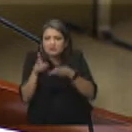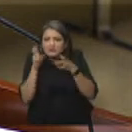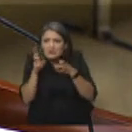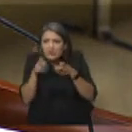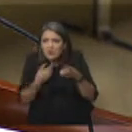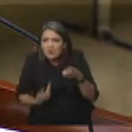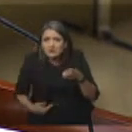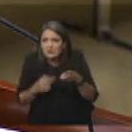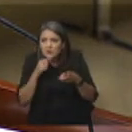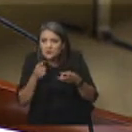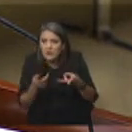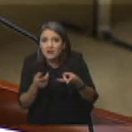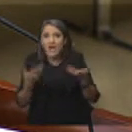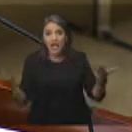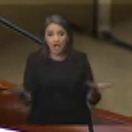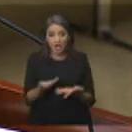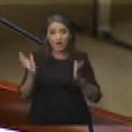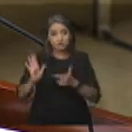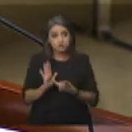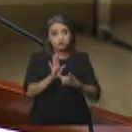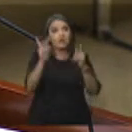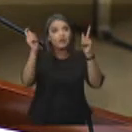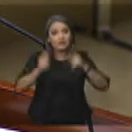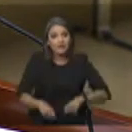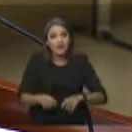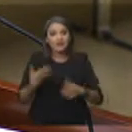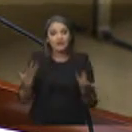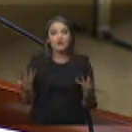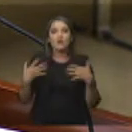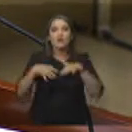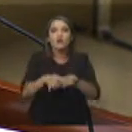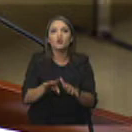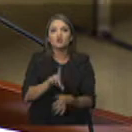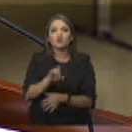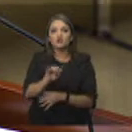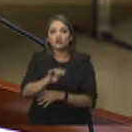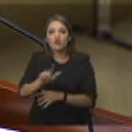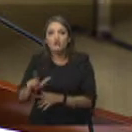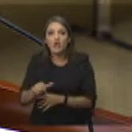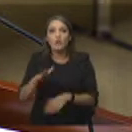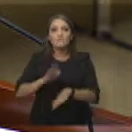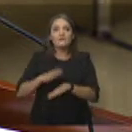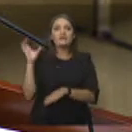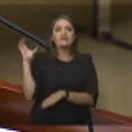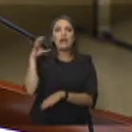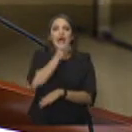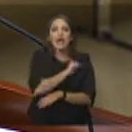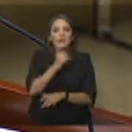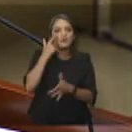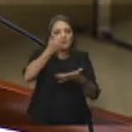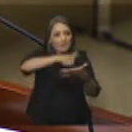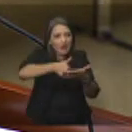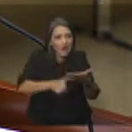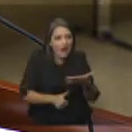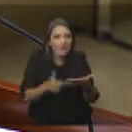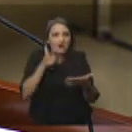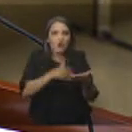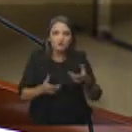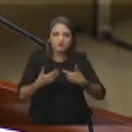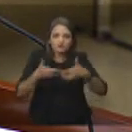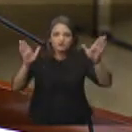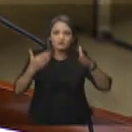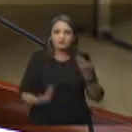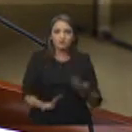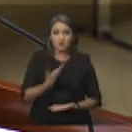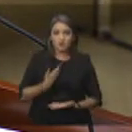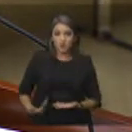digital, trouxe a bancarização, a agilidade na análise e acesso aos serviços públicos, a melhor utilização das